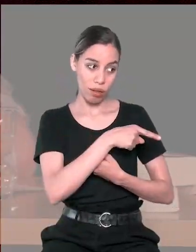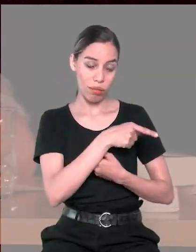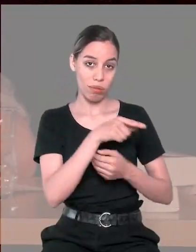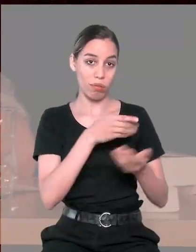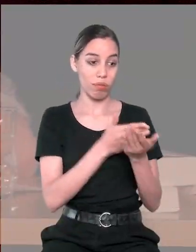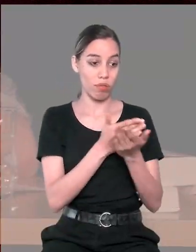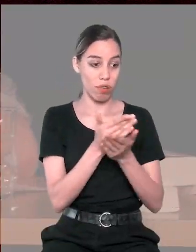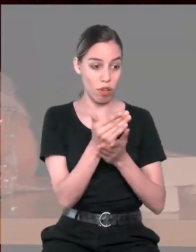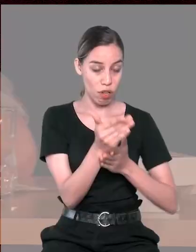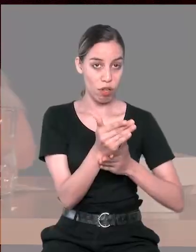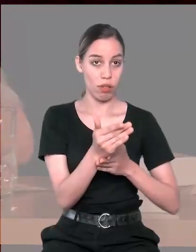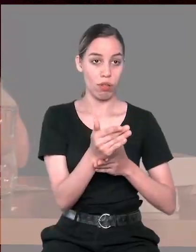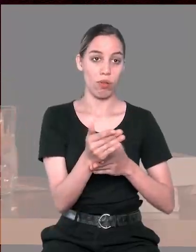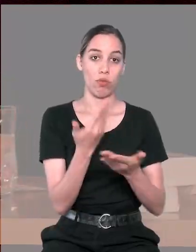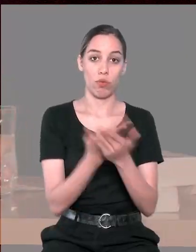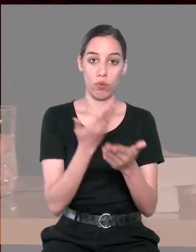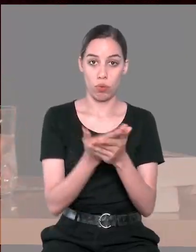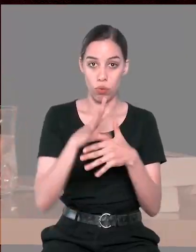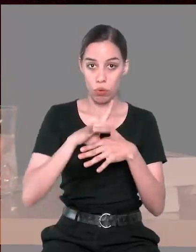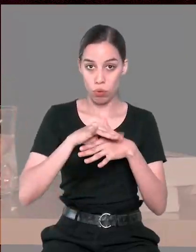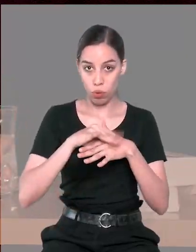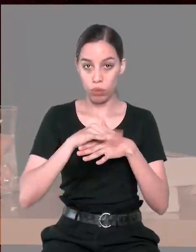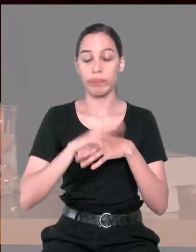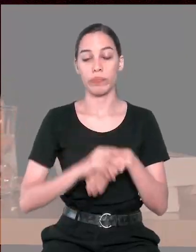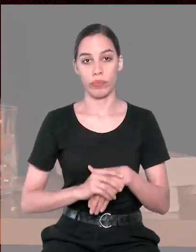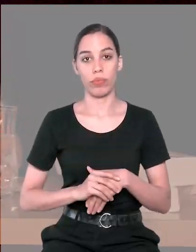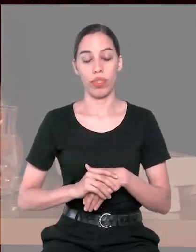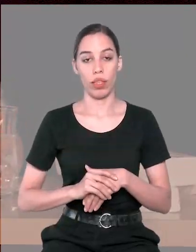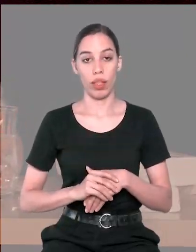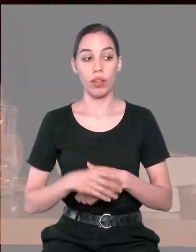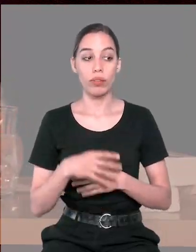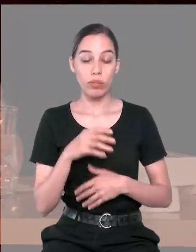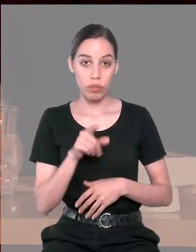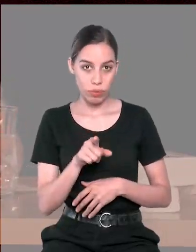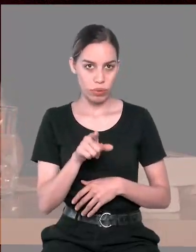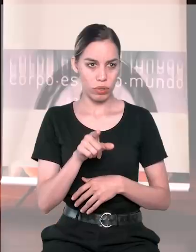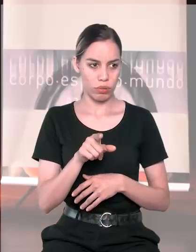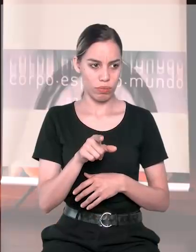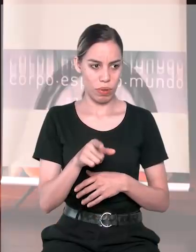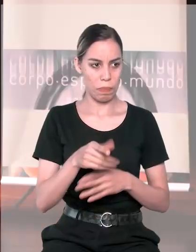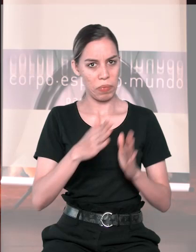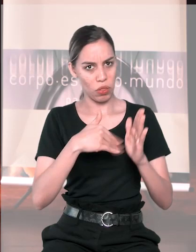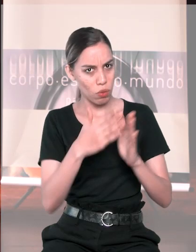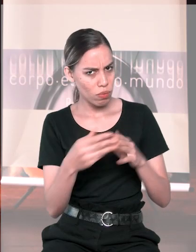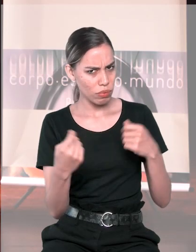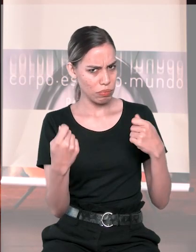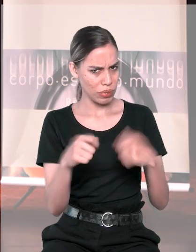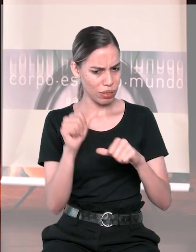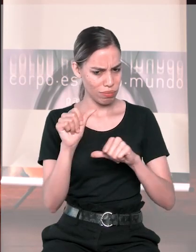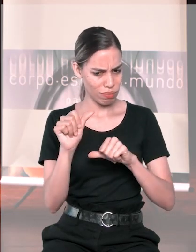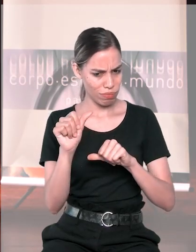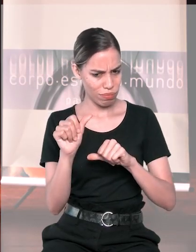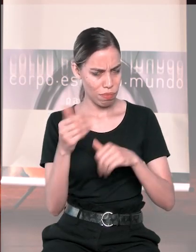anatomopatologia, um dos primeiros e mais importantes estudos. Né? Então, de alguma forma, para você ser pintor, você precisava virar médico, né? Você